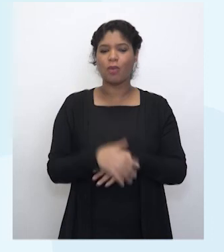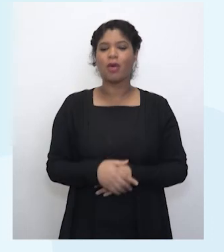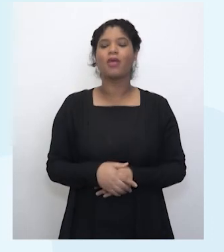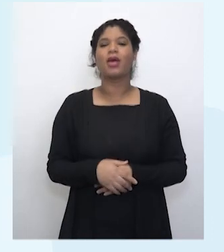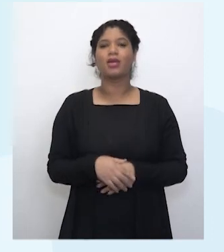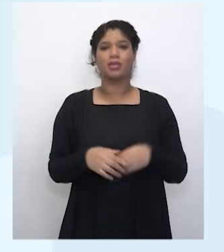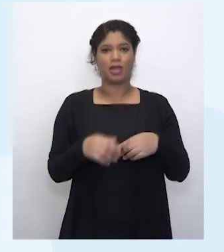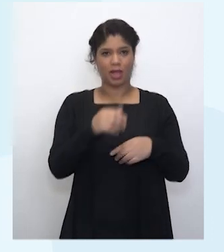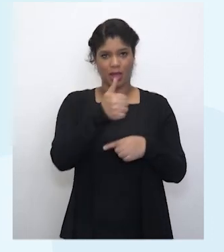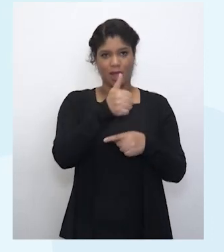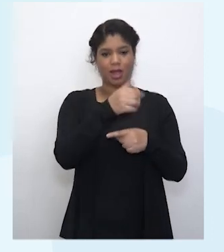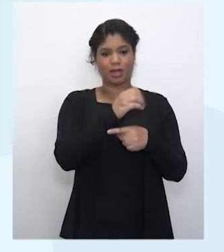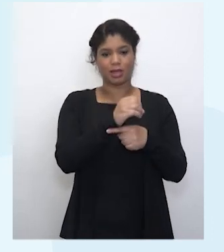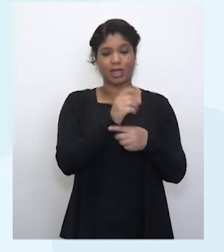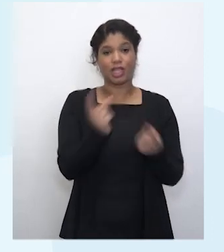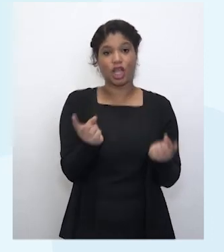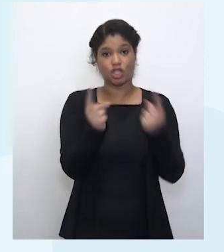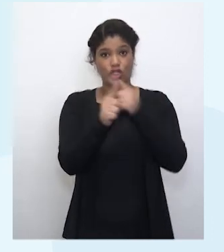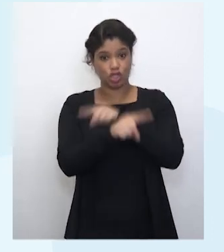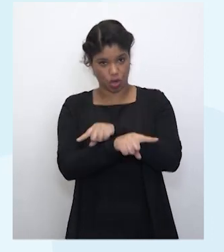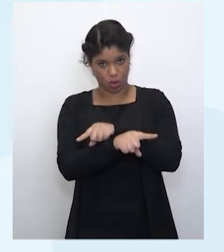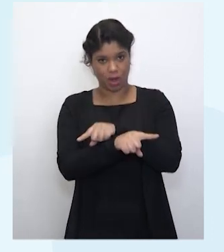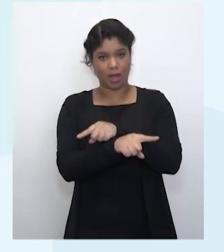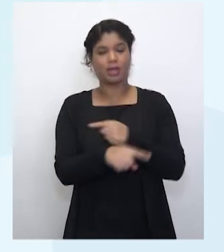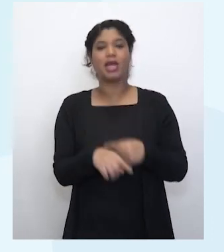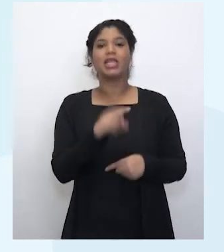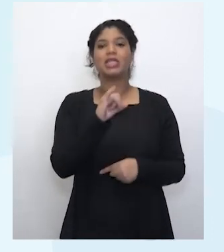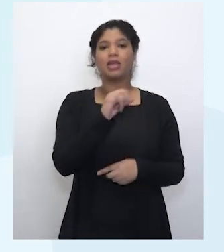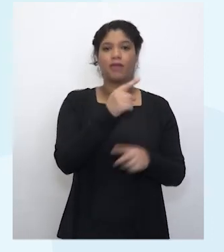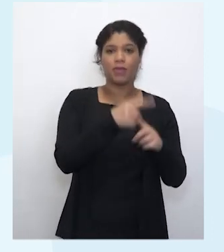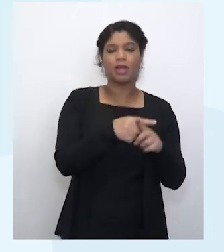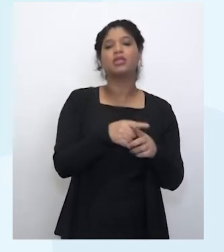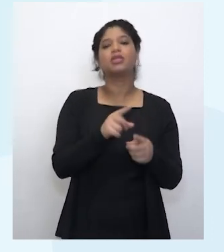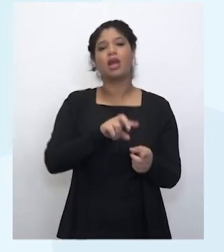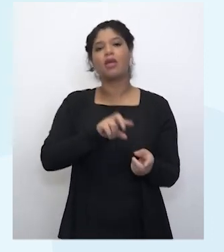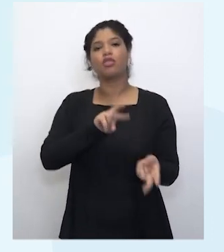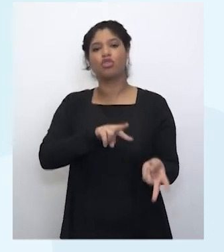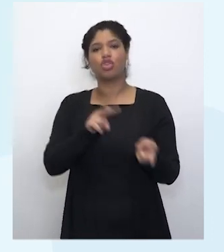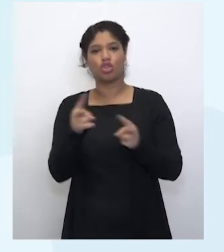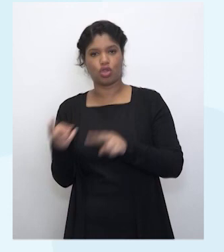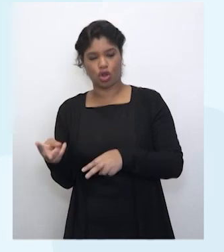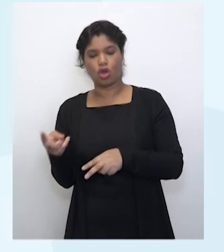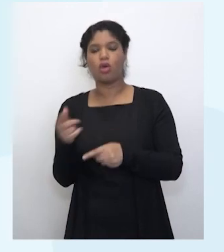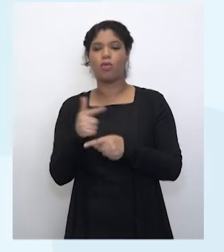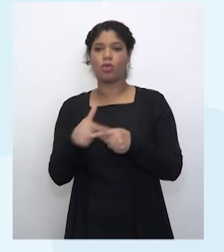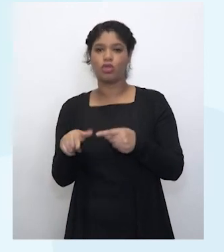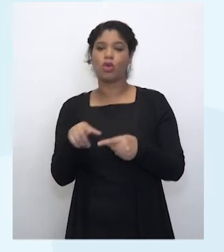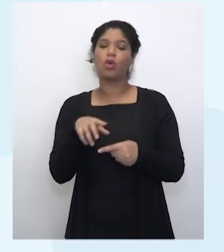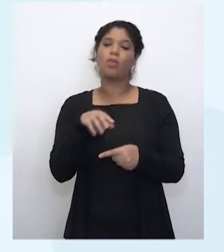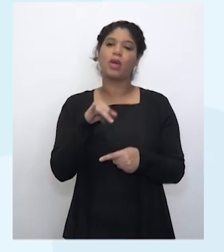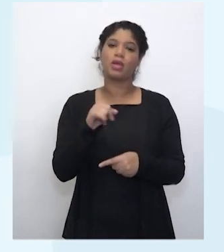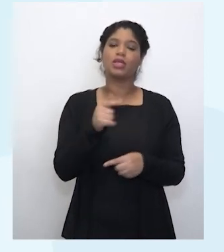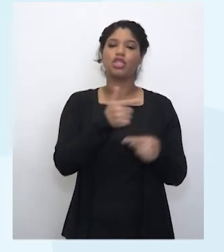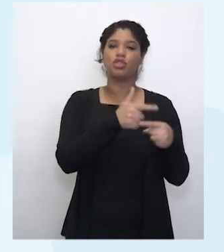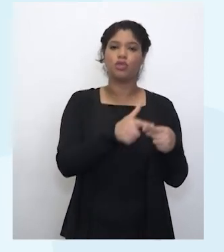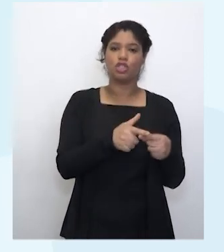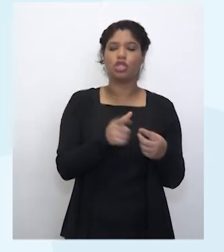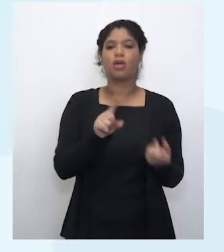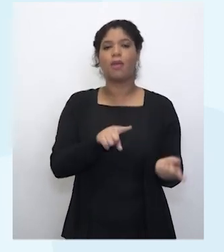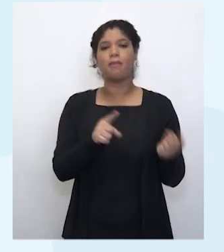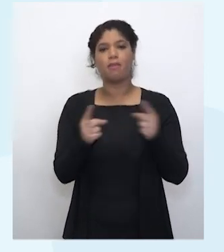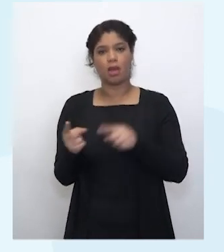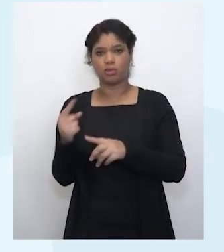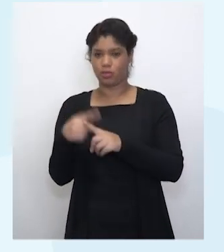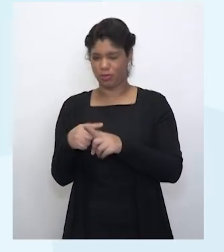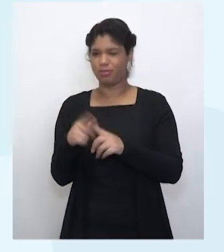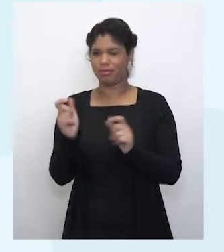que está dividindo passa multiplicando. O 8 que está multiplicando o x passa dividindo. Posso simplificar